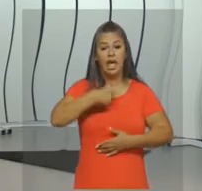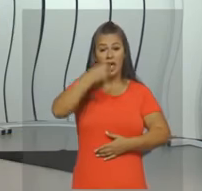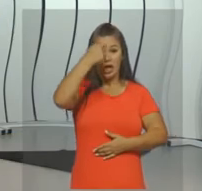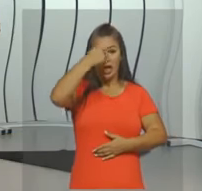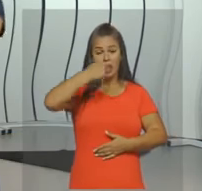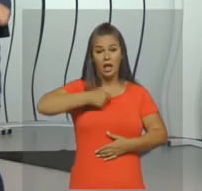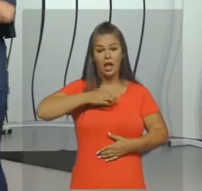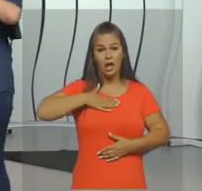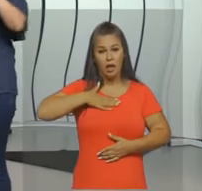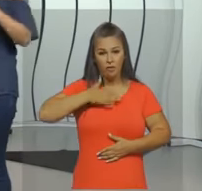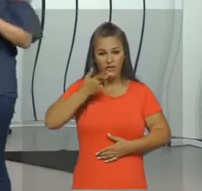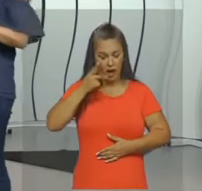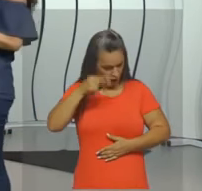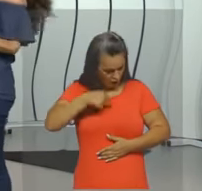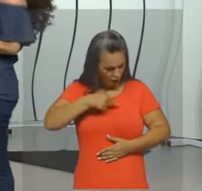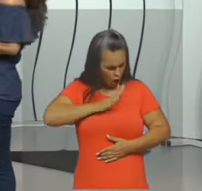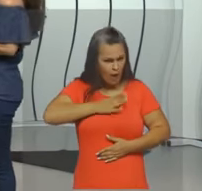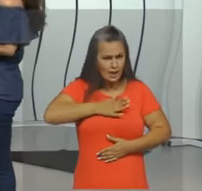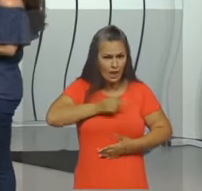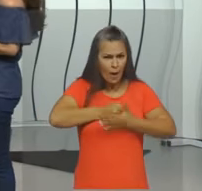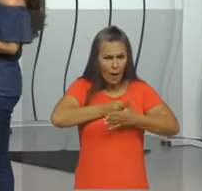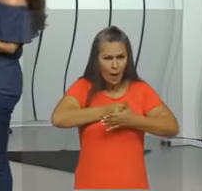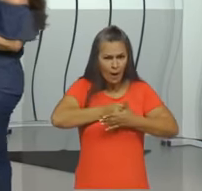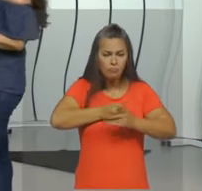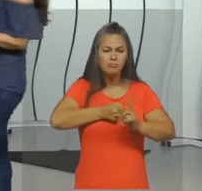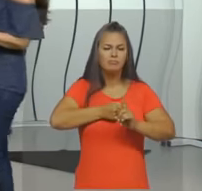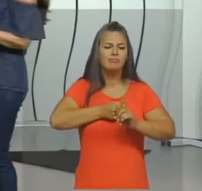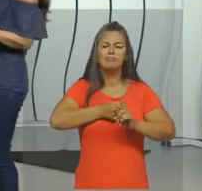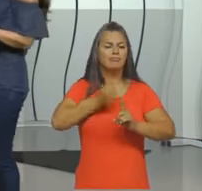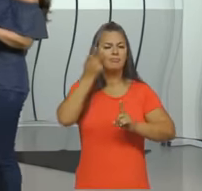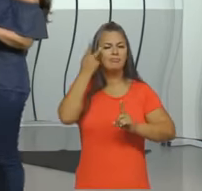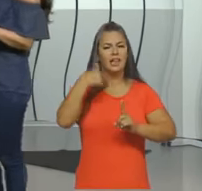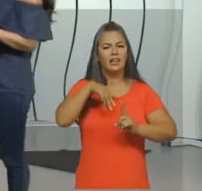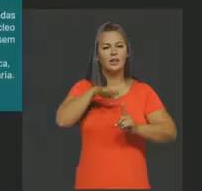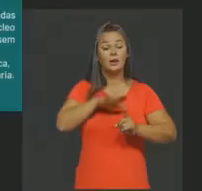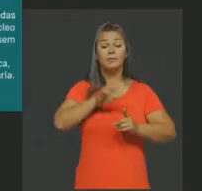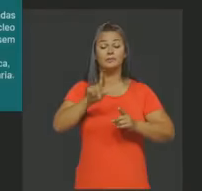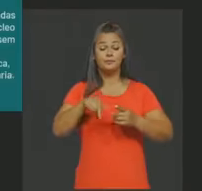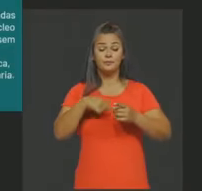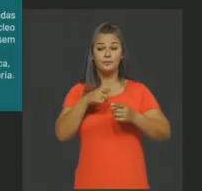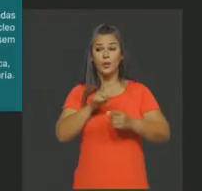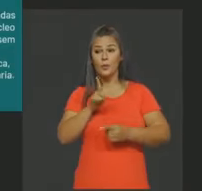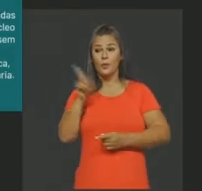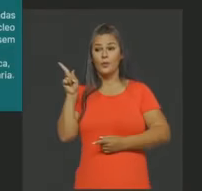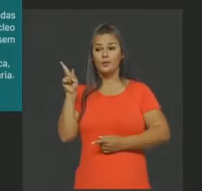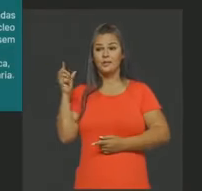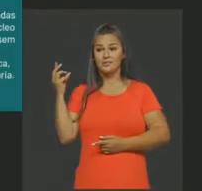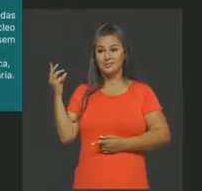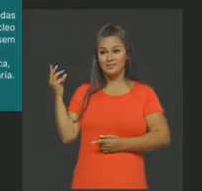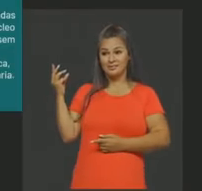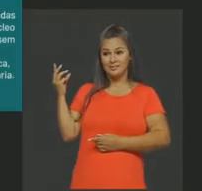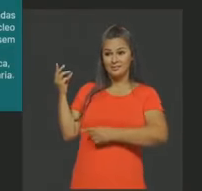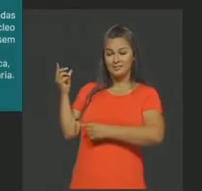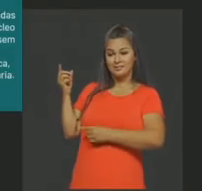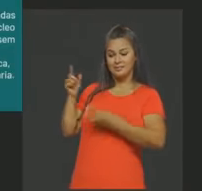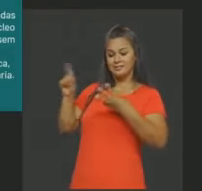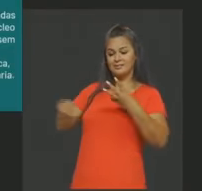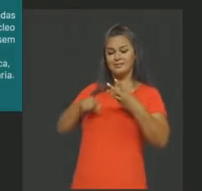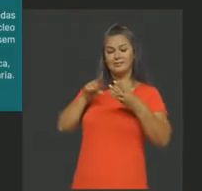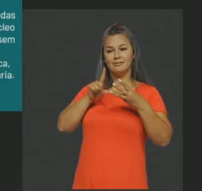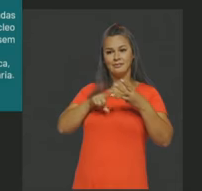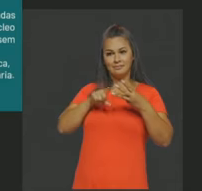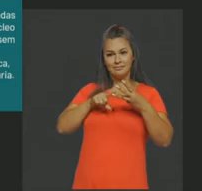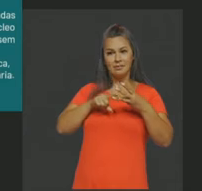tá? Não depende da minha vontade. E aqui o músculo liso são células também